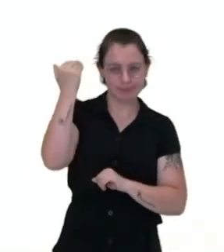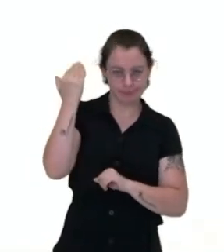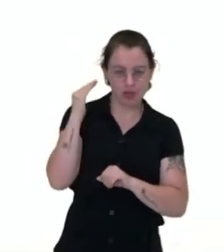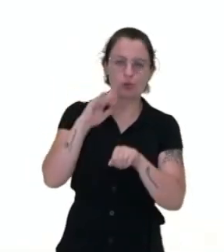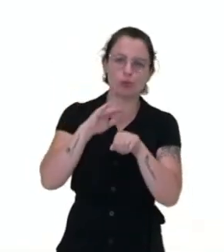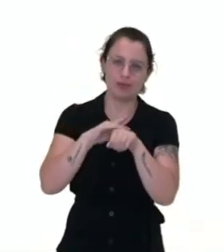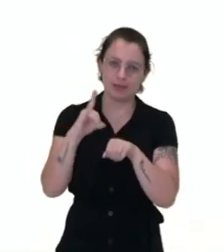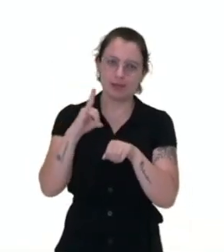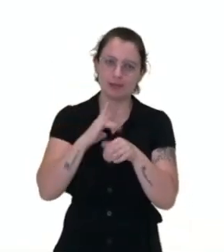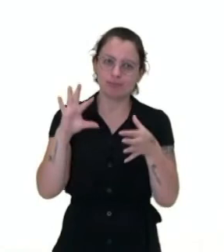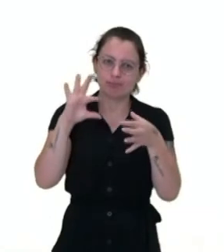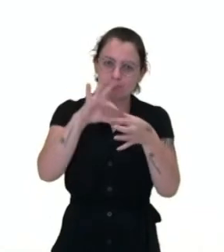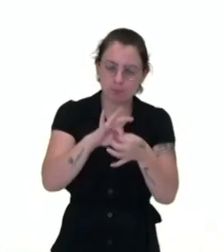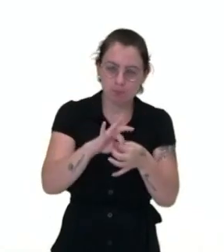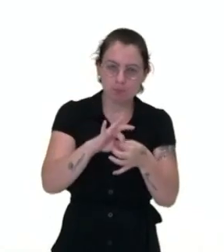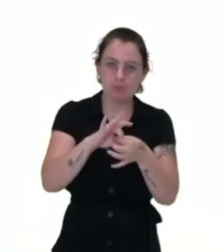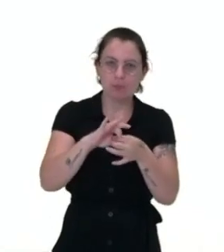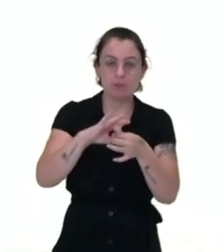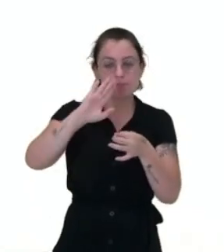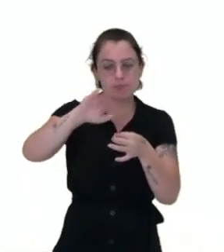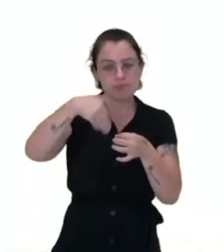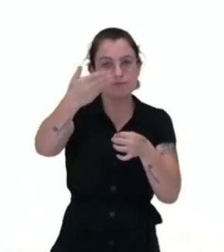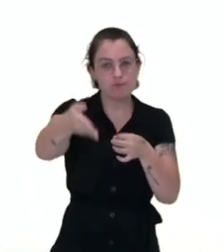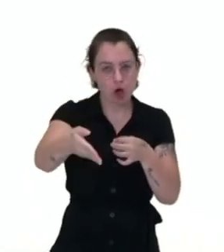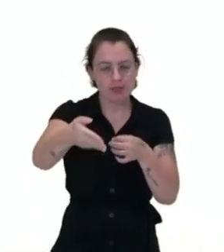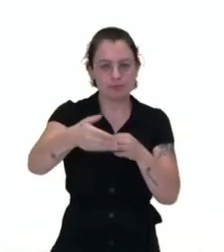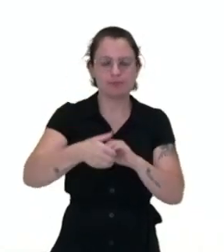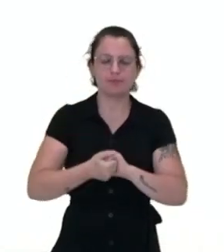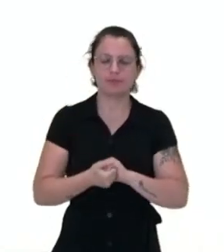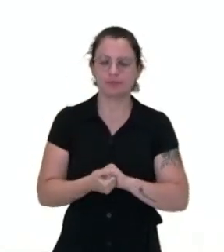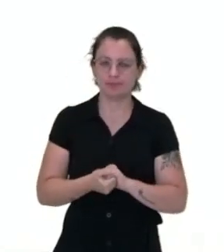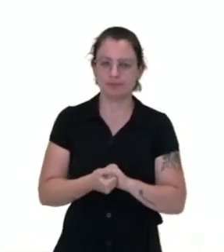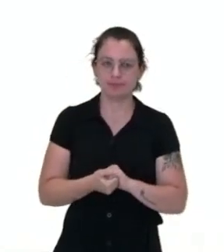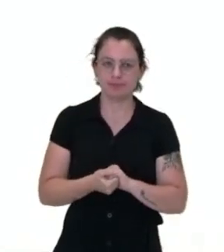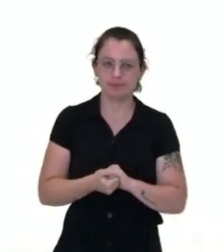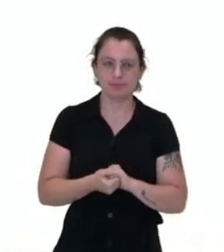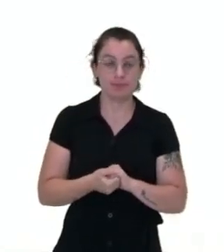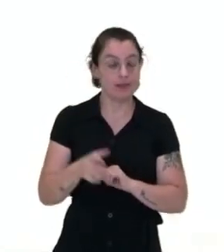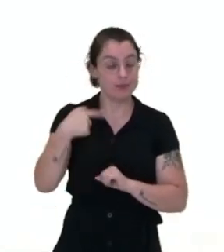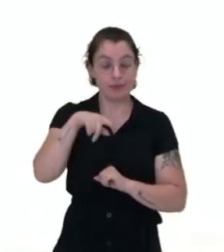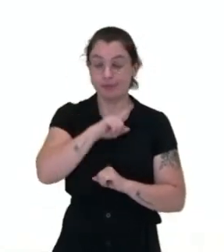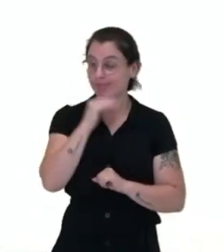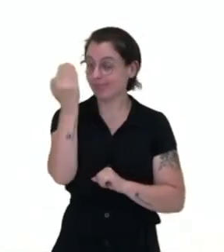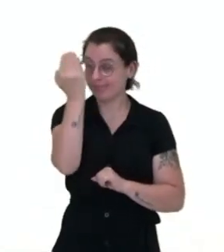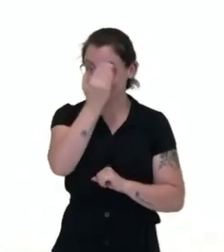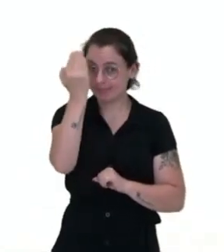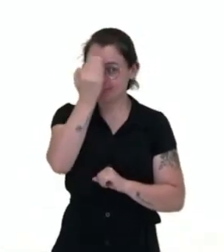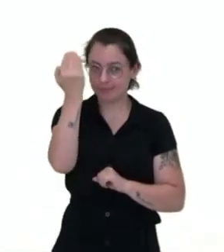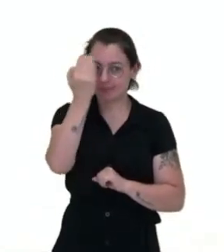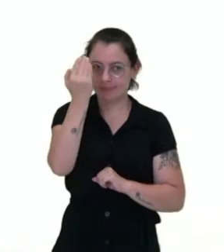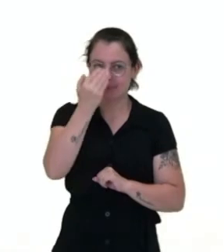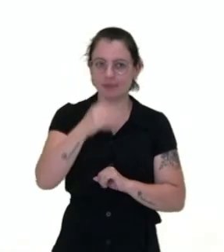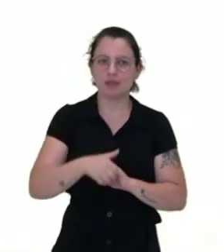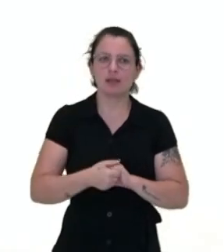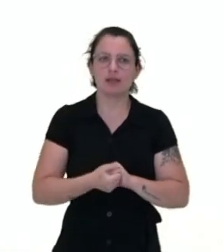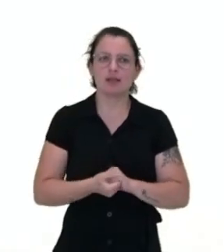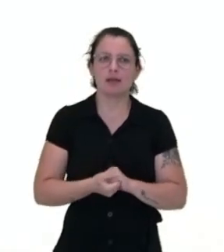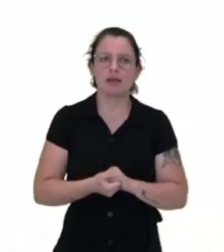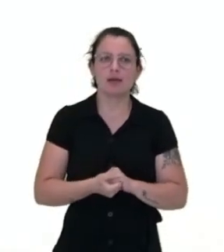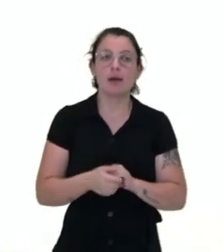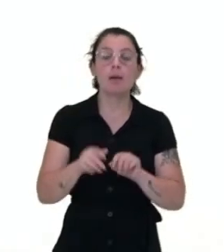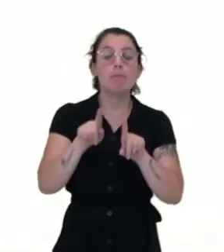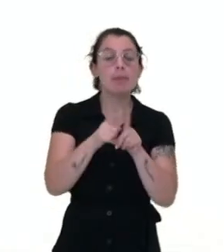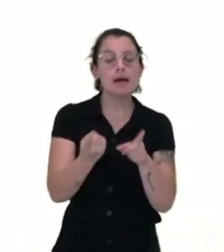estão associadas a alguns seres, a micro-organismos, que a gente não consegue ver a olho nu. Algumas dessas doenças podem